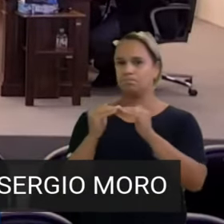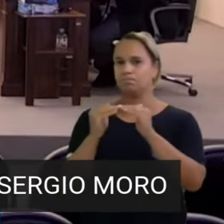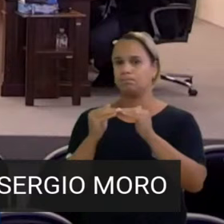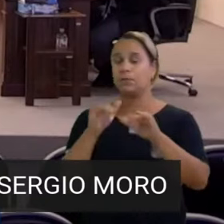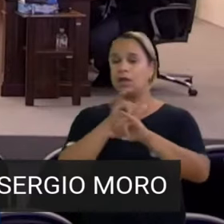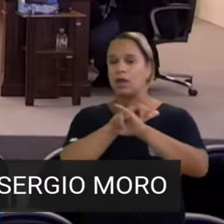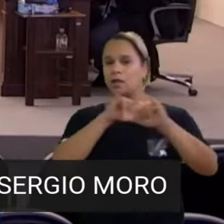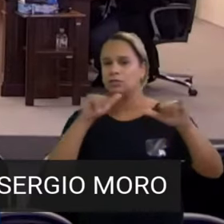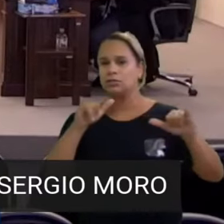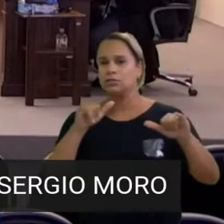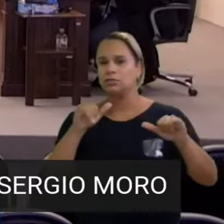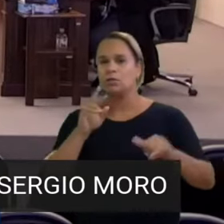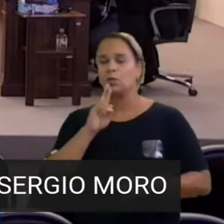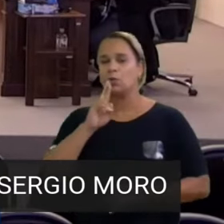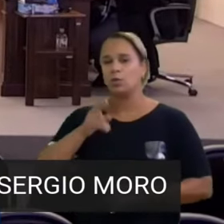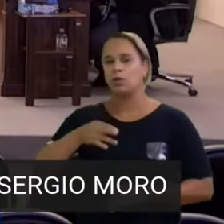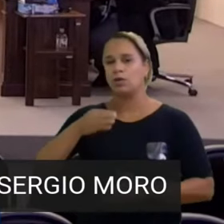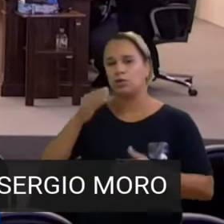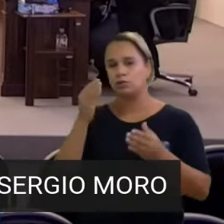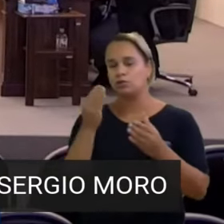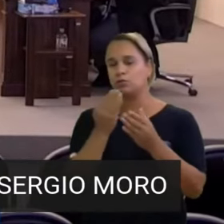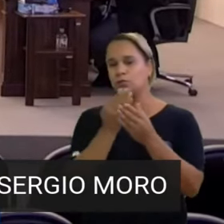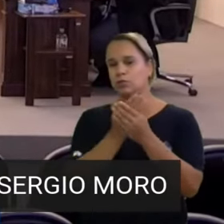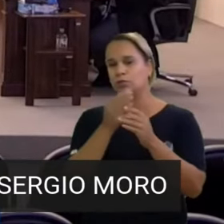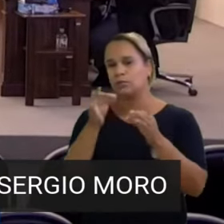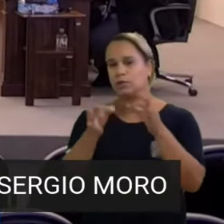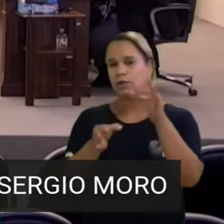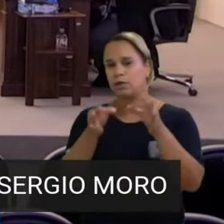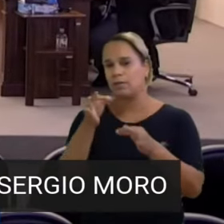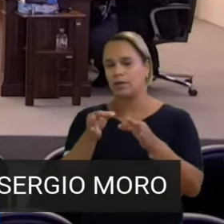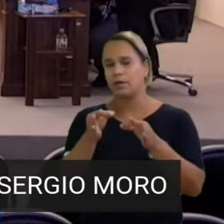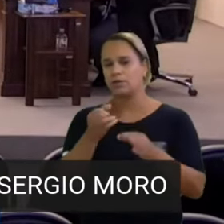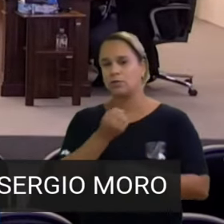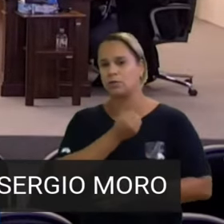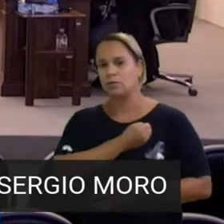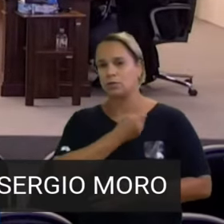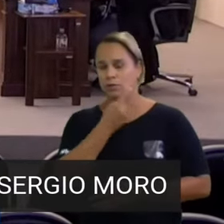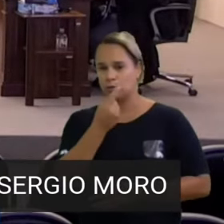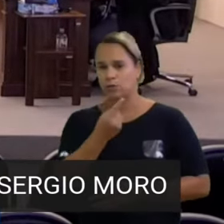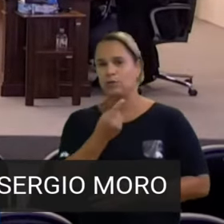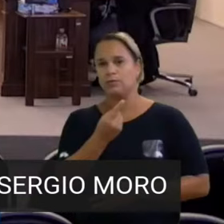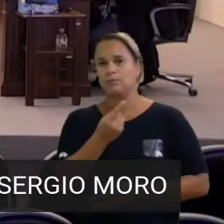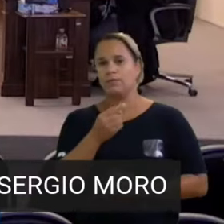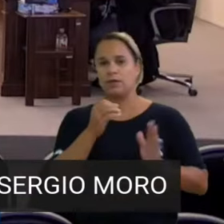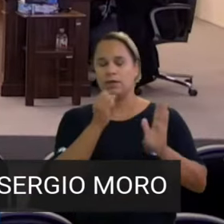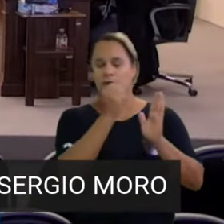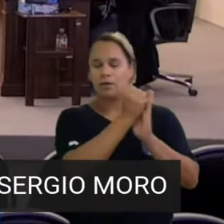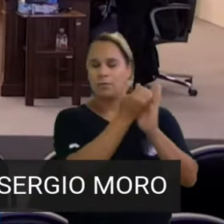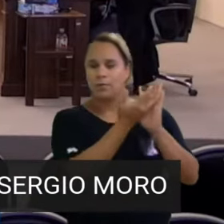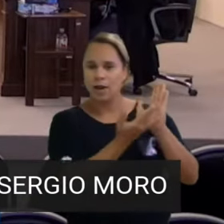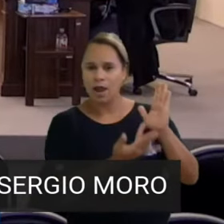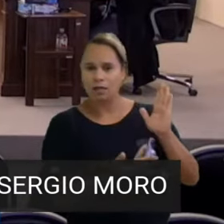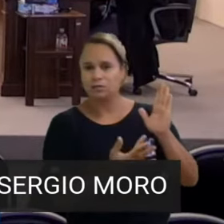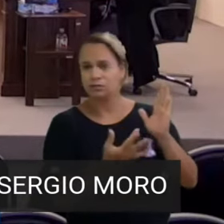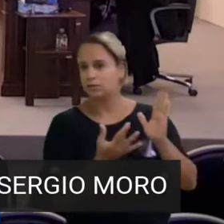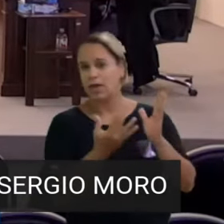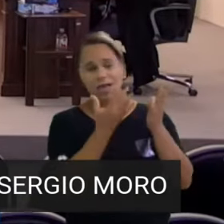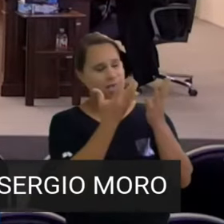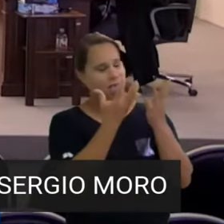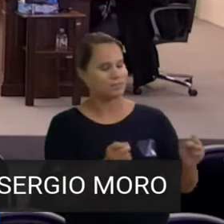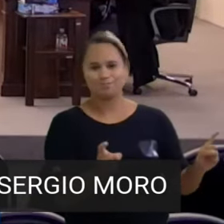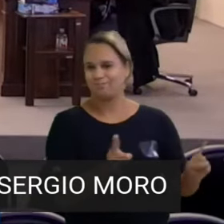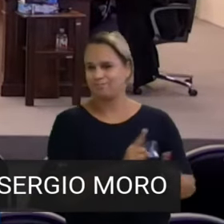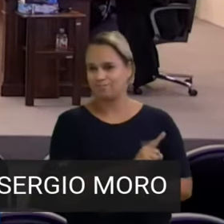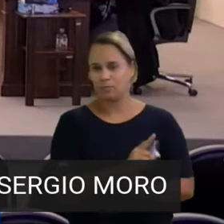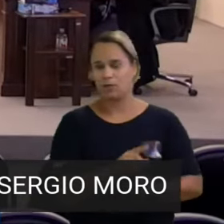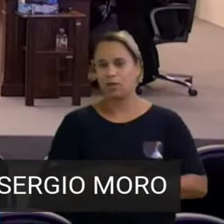julgamento do processo número de ordem um embargos rejeitados. Eh, não havendo mais nenhum processo